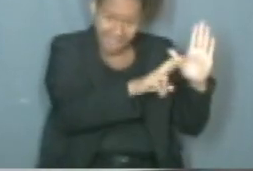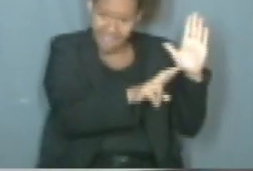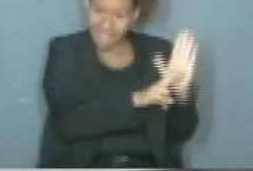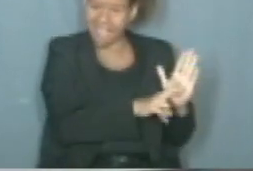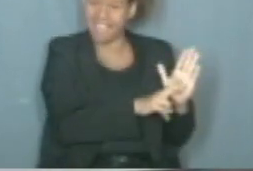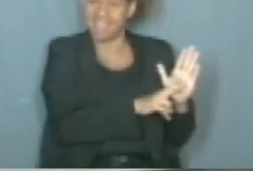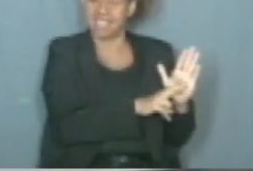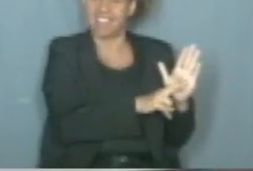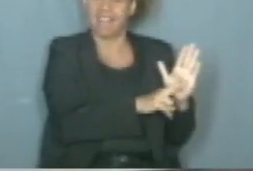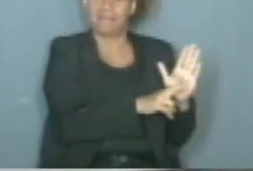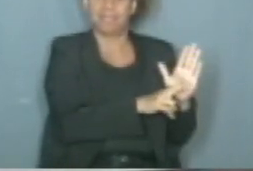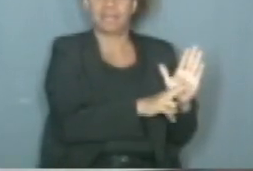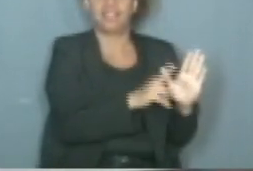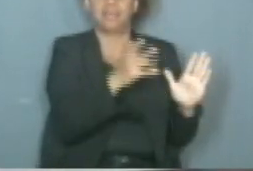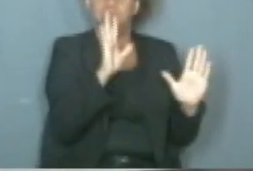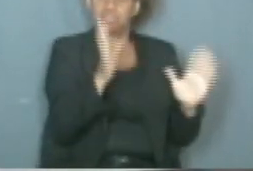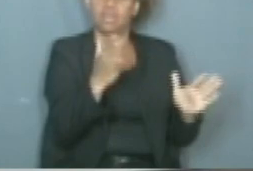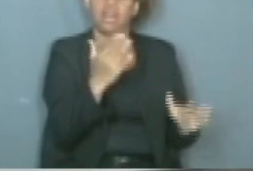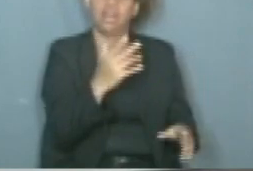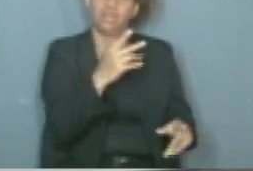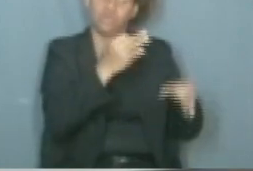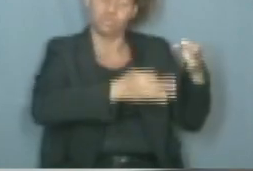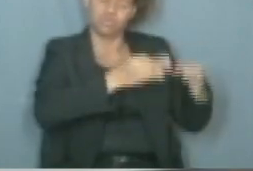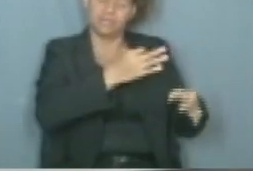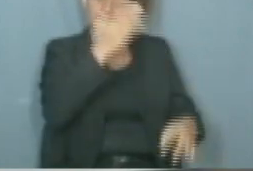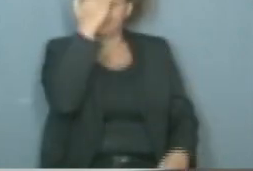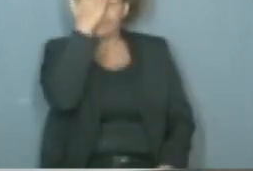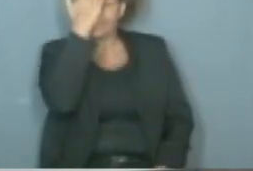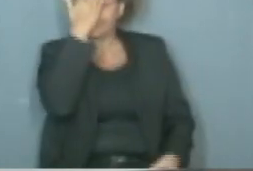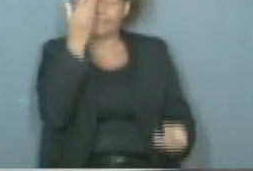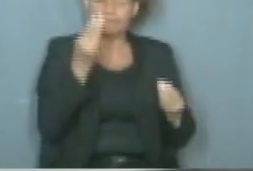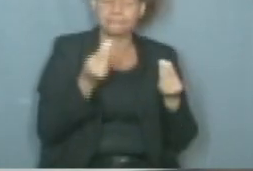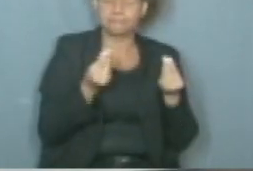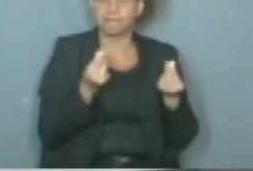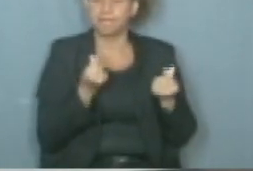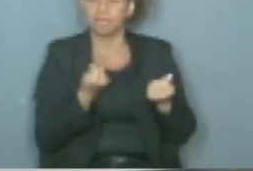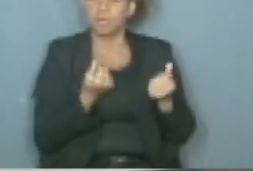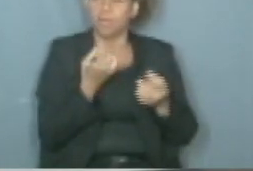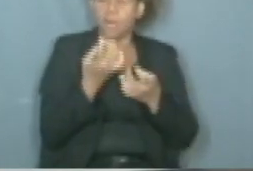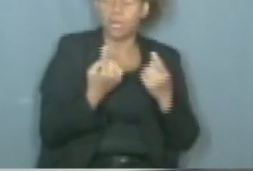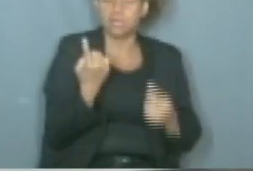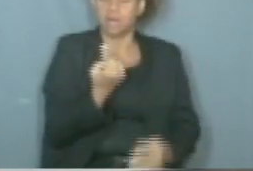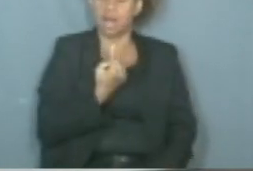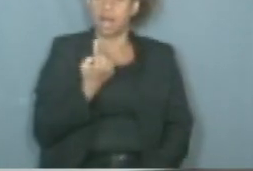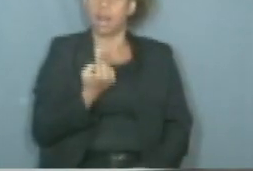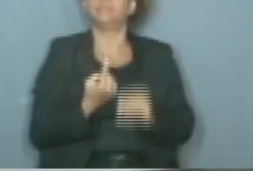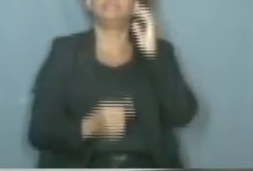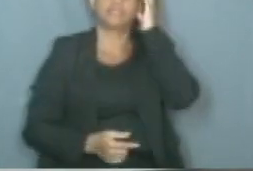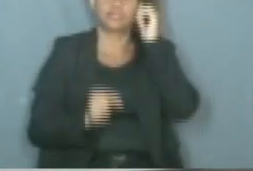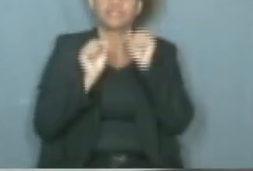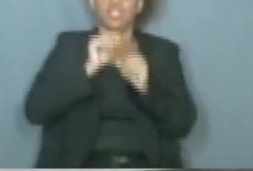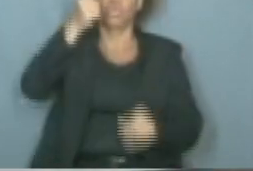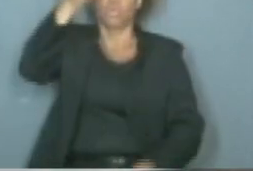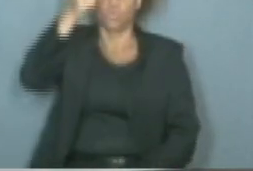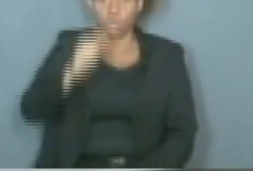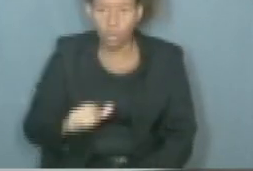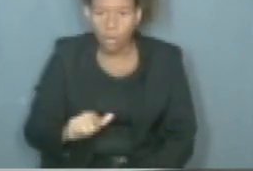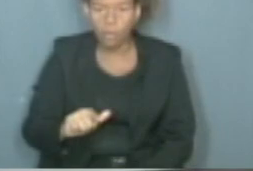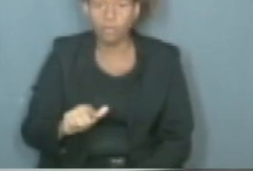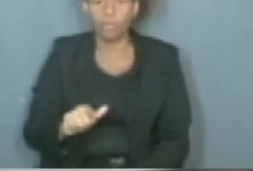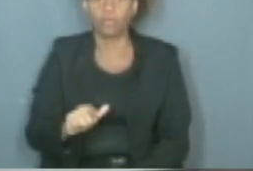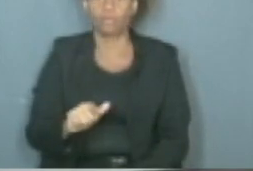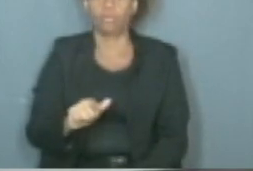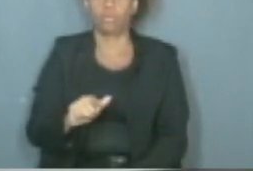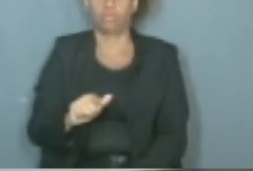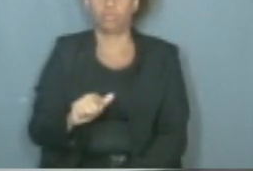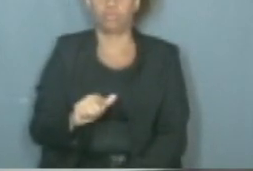sido desculpado pelo juízo, entendendo que havia sido um fato isolado, ele repete e reitera a